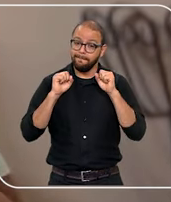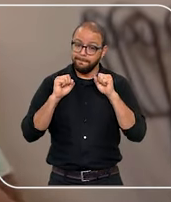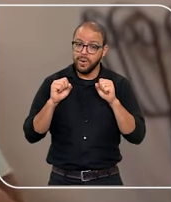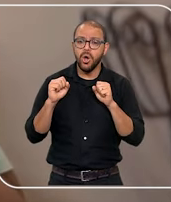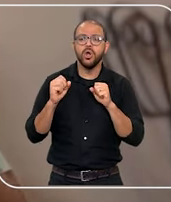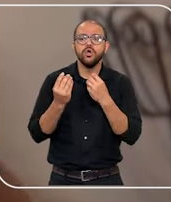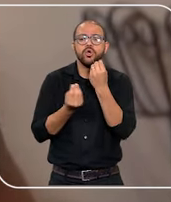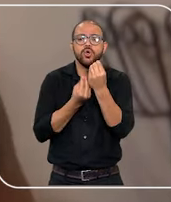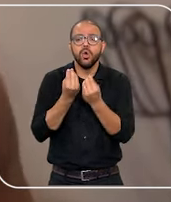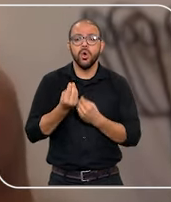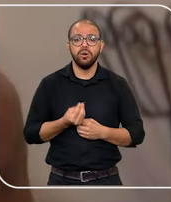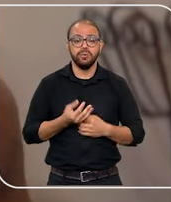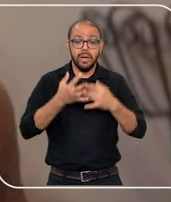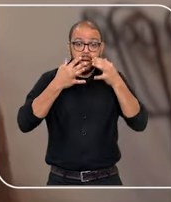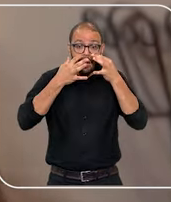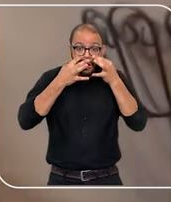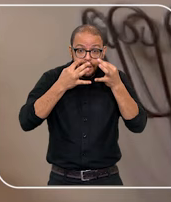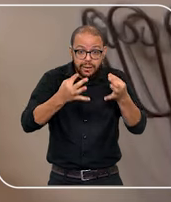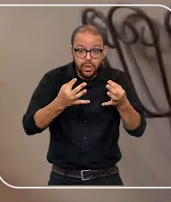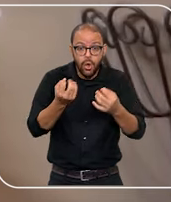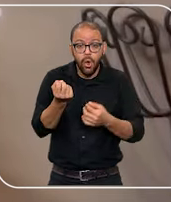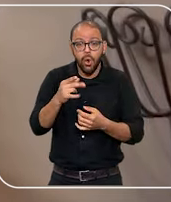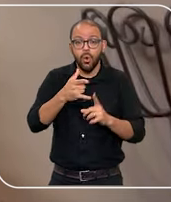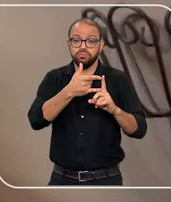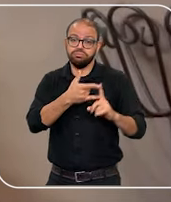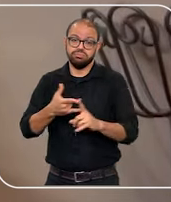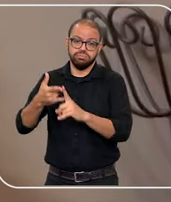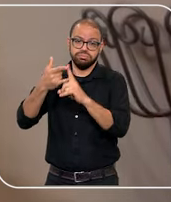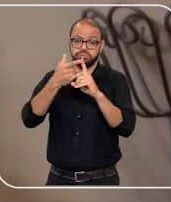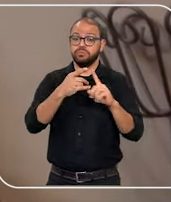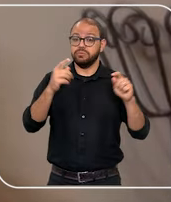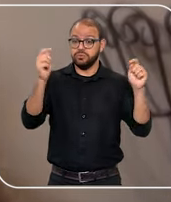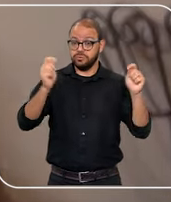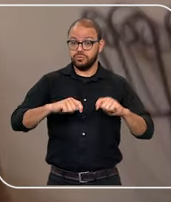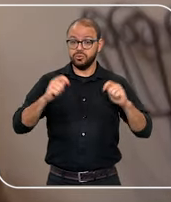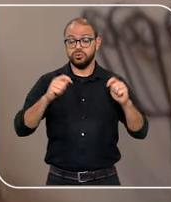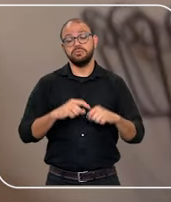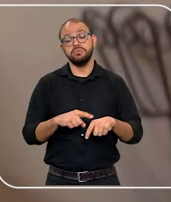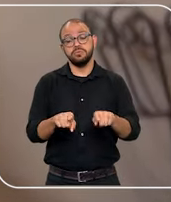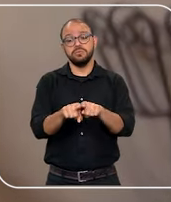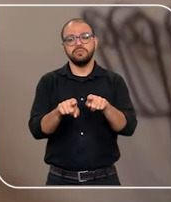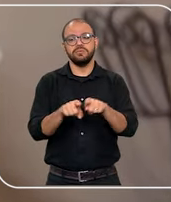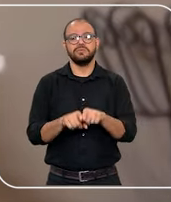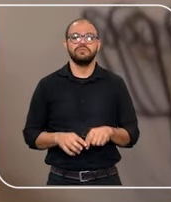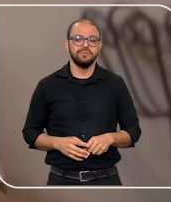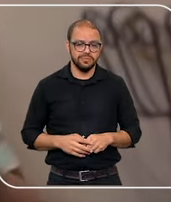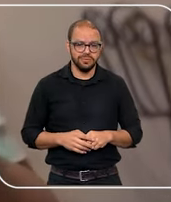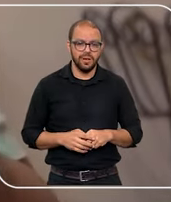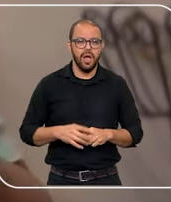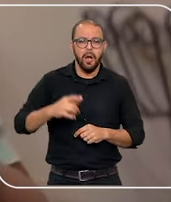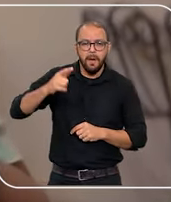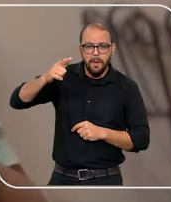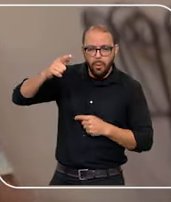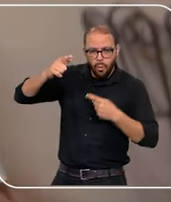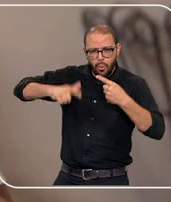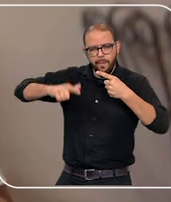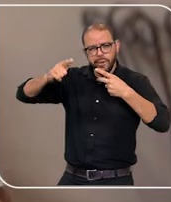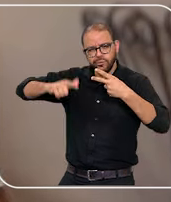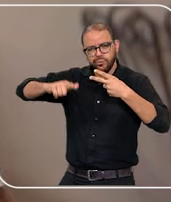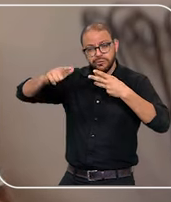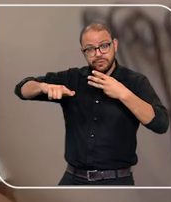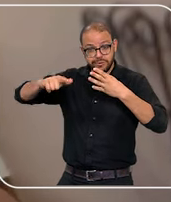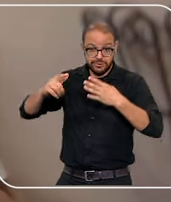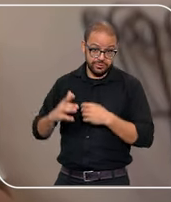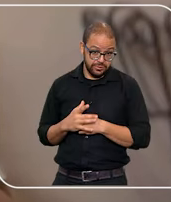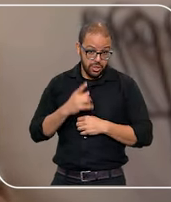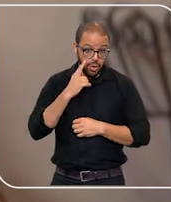mediação podem ser realizadas de modo presencial ou virtual, sendo possível, inclusive, a realização de mais de uma